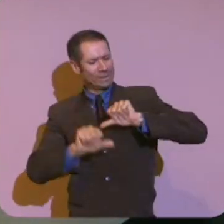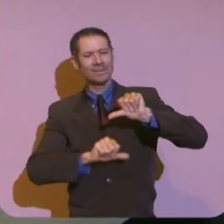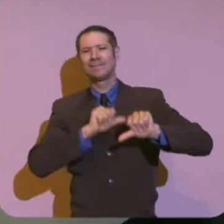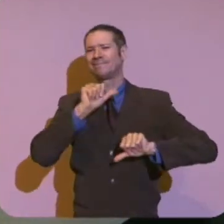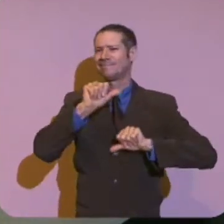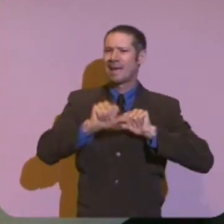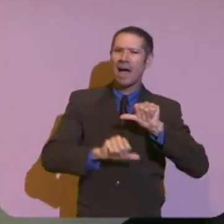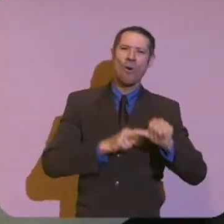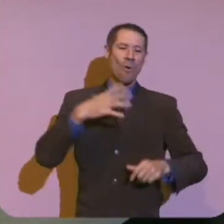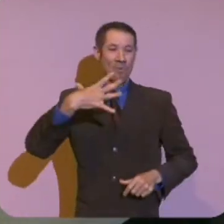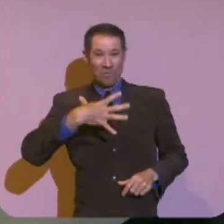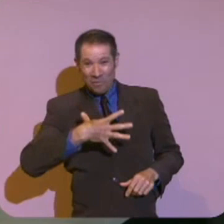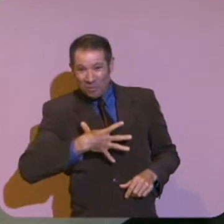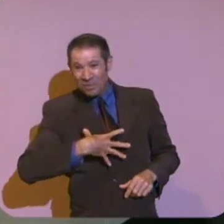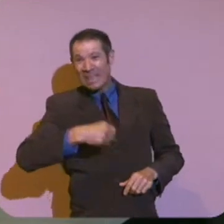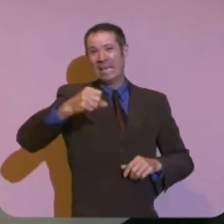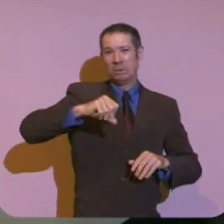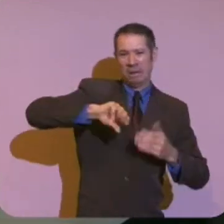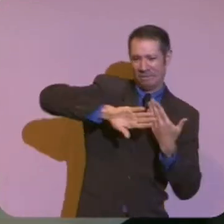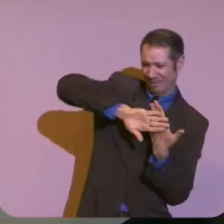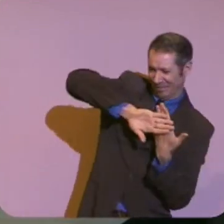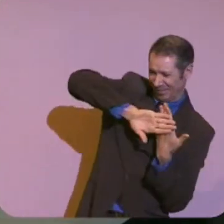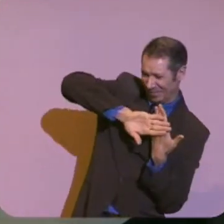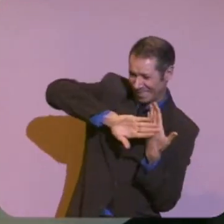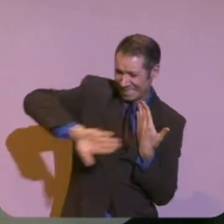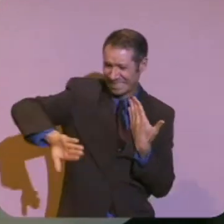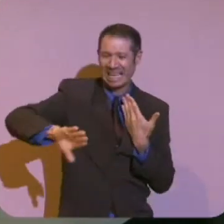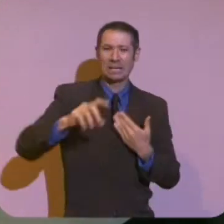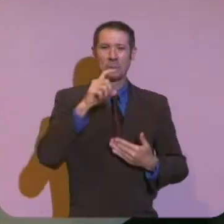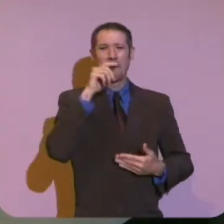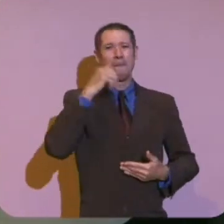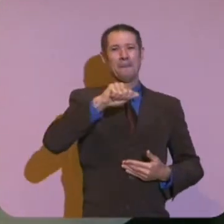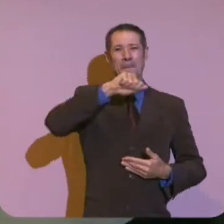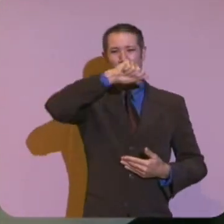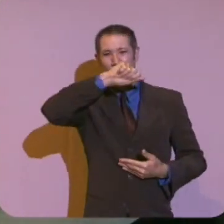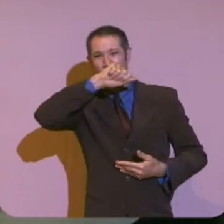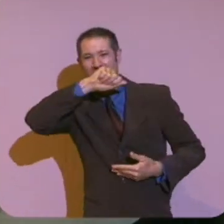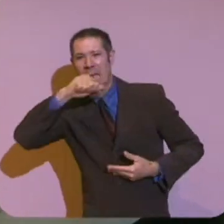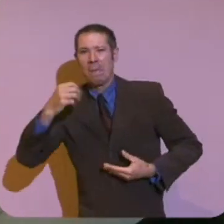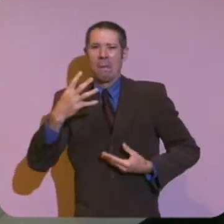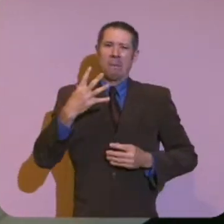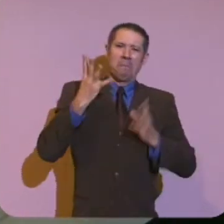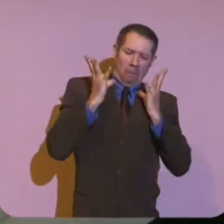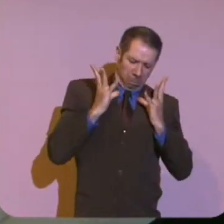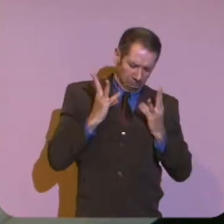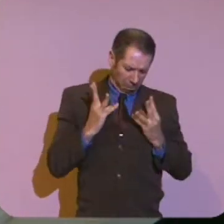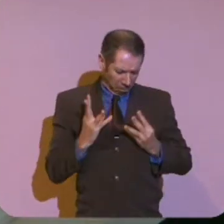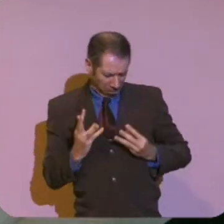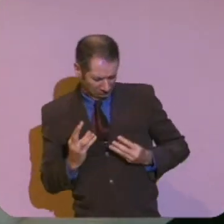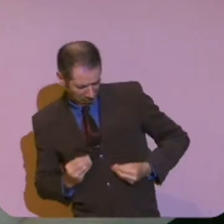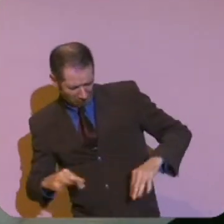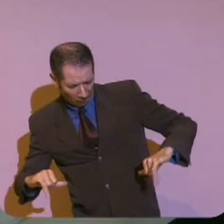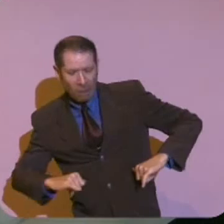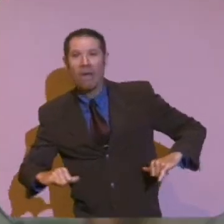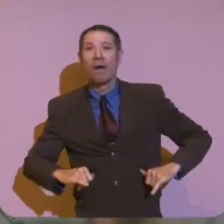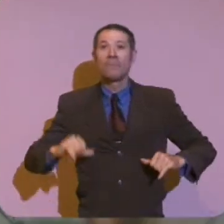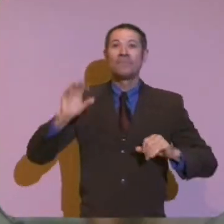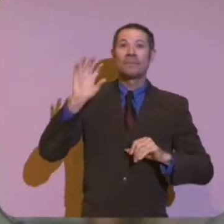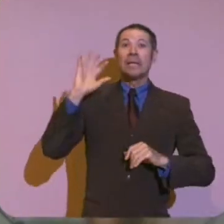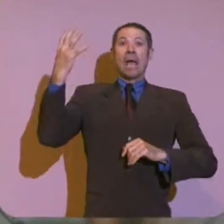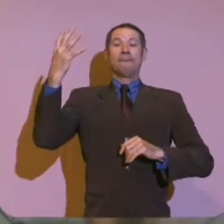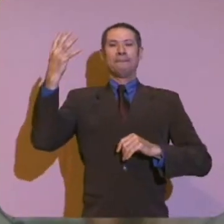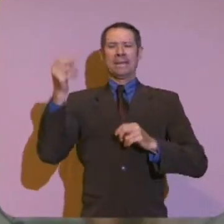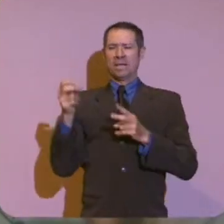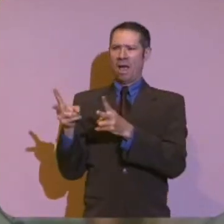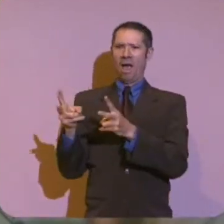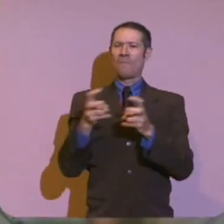restaurados, filhos que estavam afastados dos seus pais, mágoas doloridas, e de repente a gente